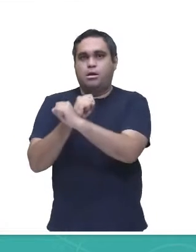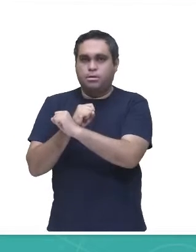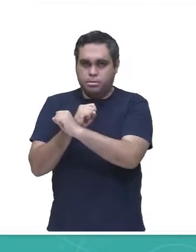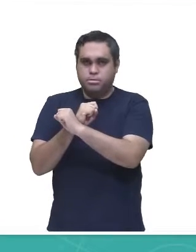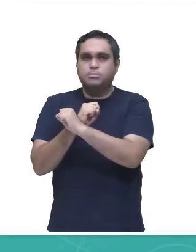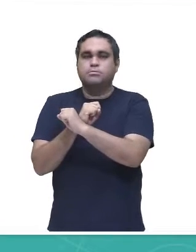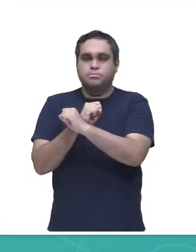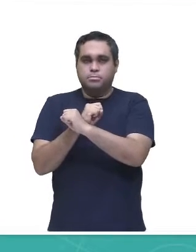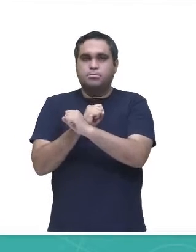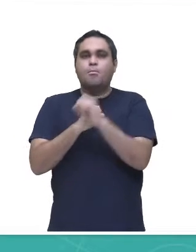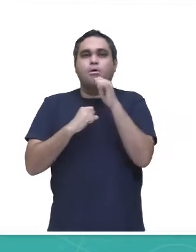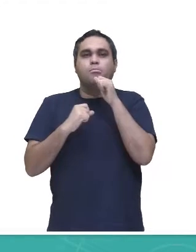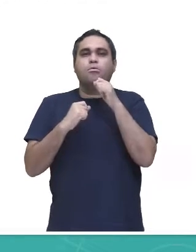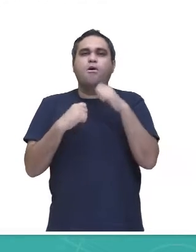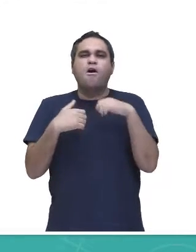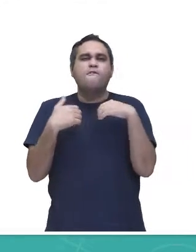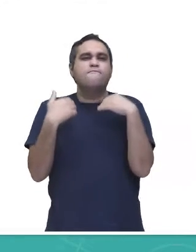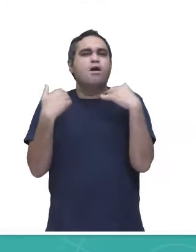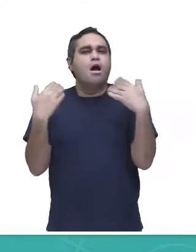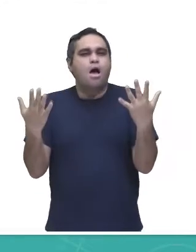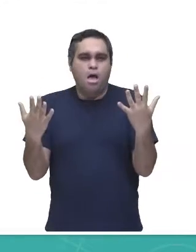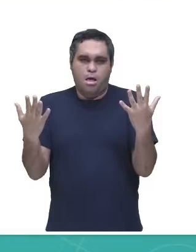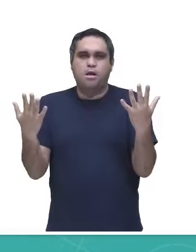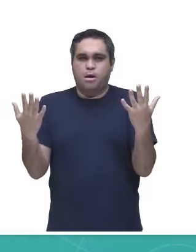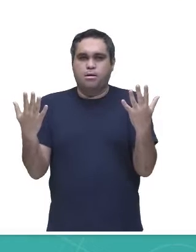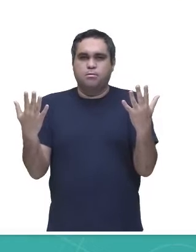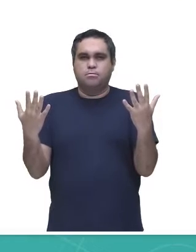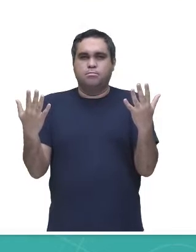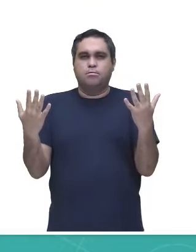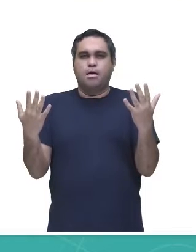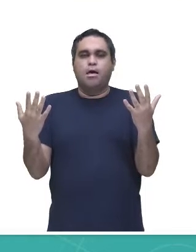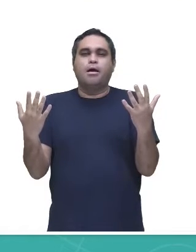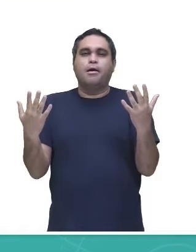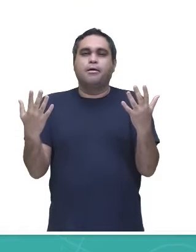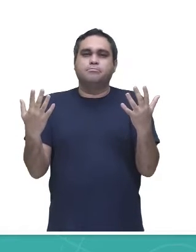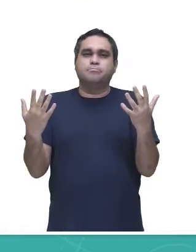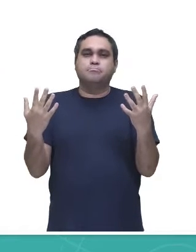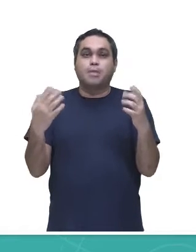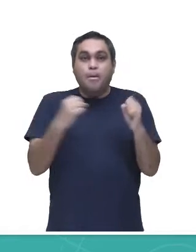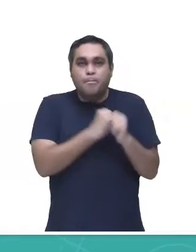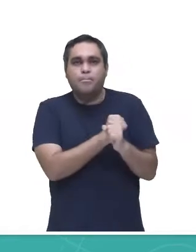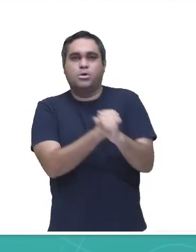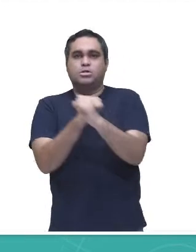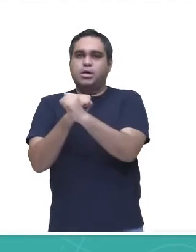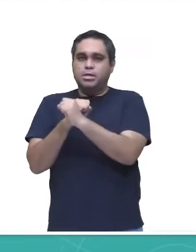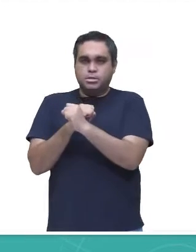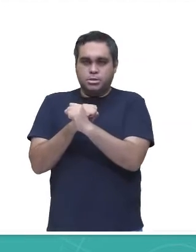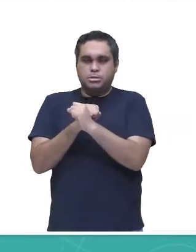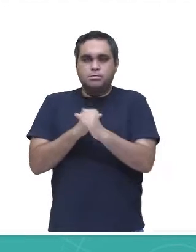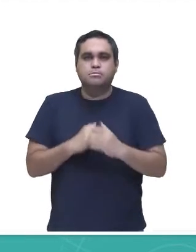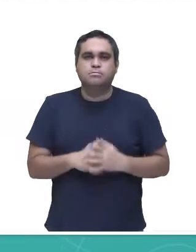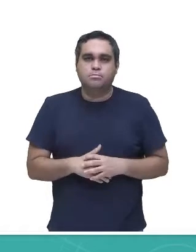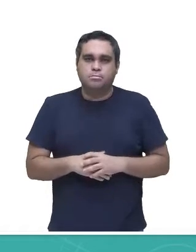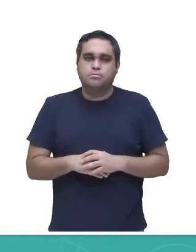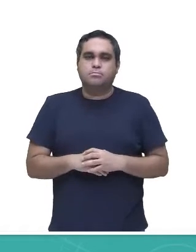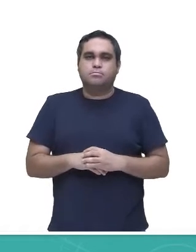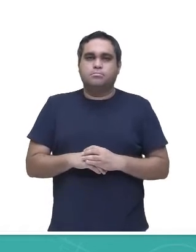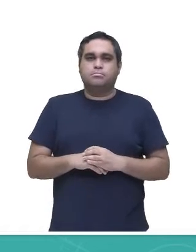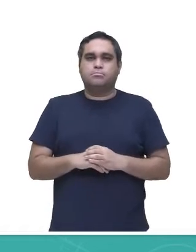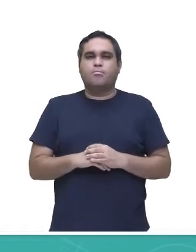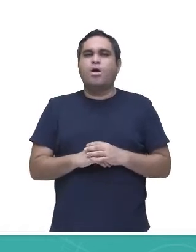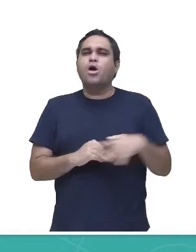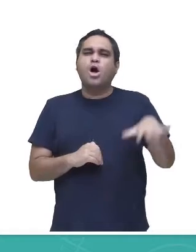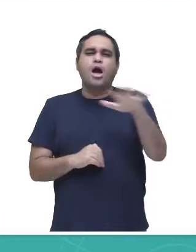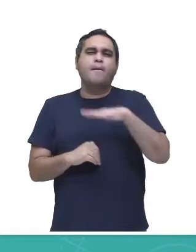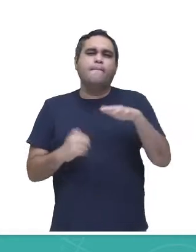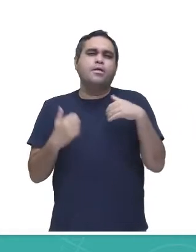contra a entrada de agentes externos, né? Esses agentes que a gente encontra aí no nosso ambiente externo, que